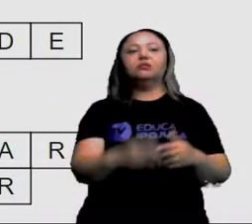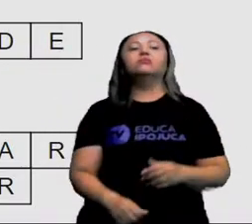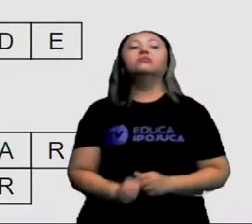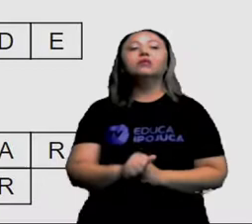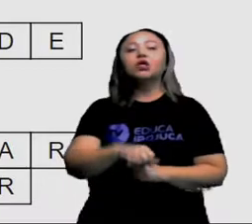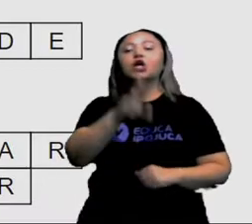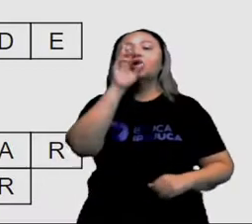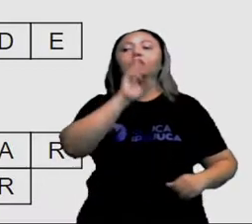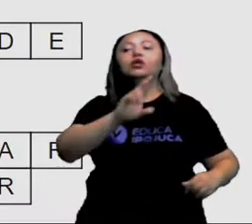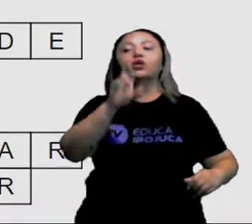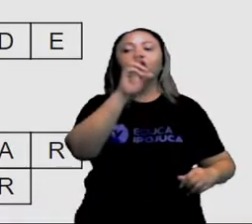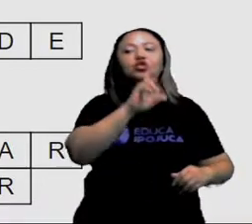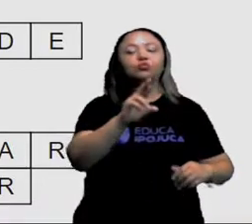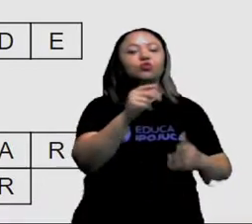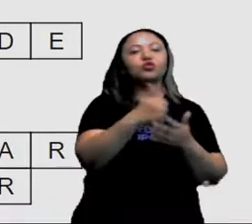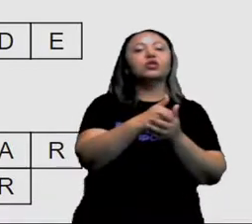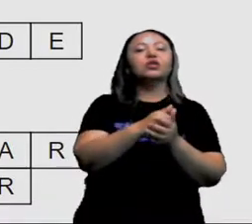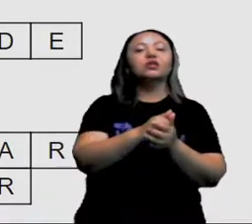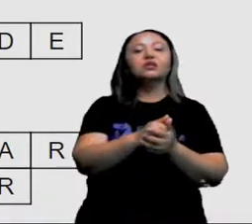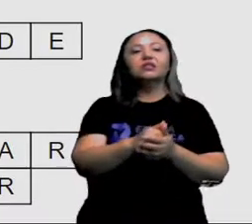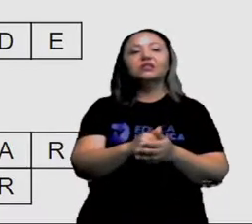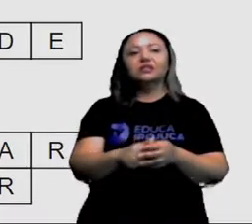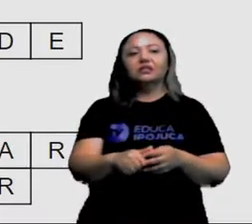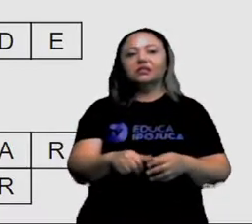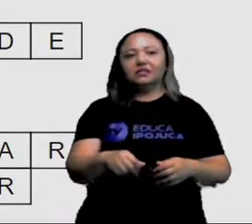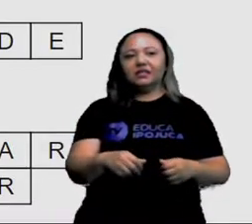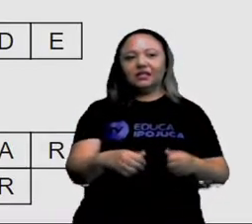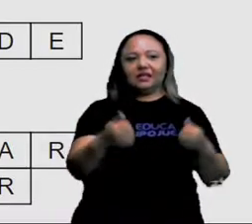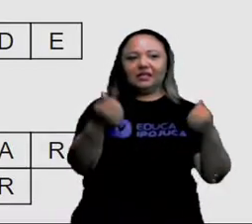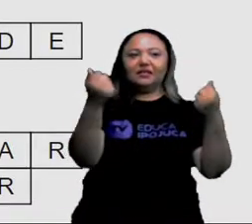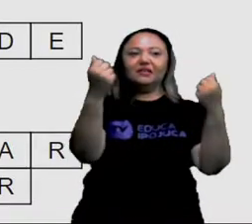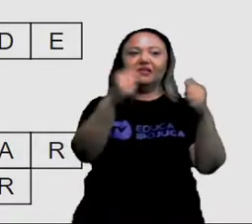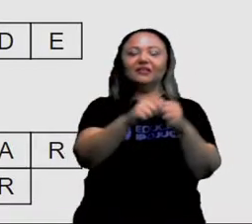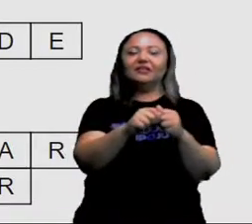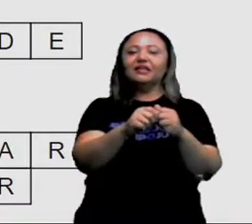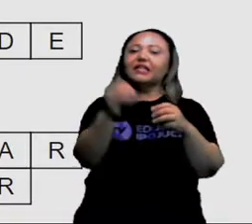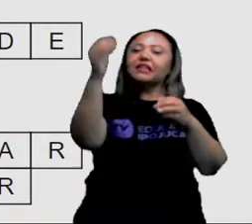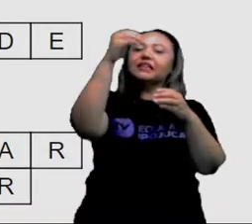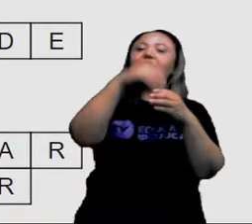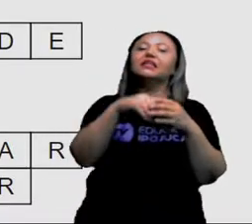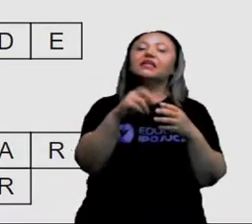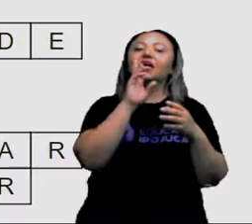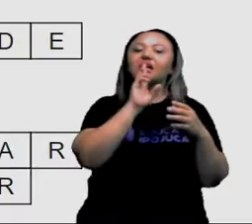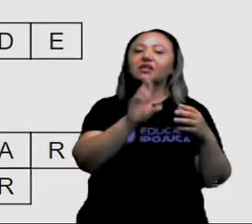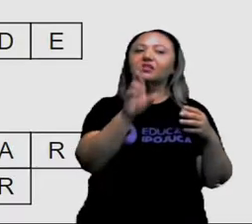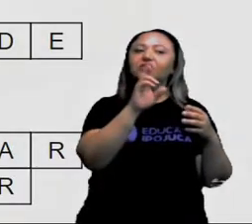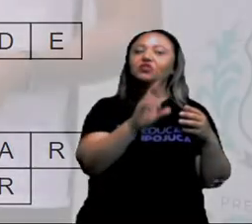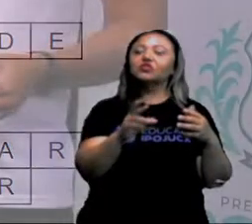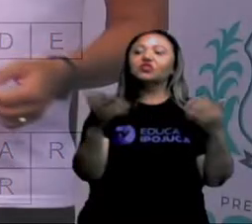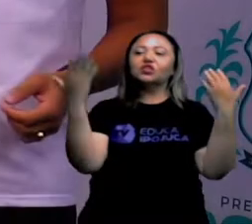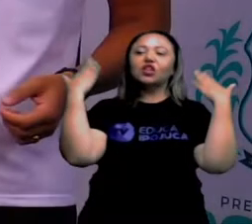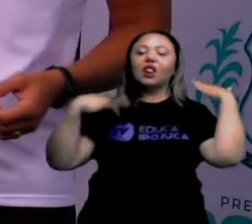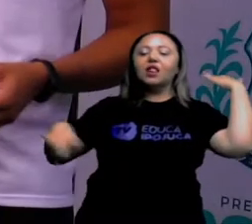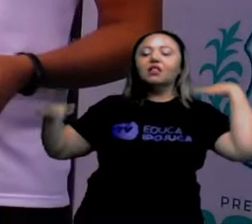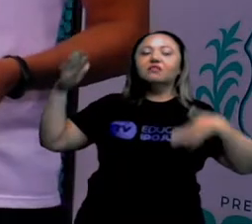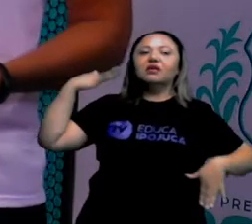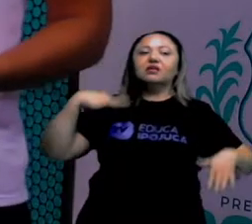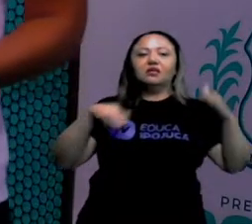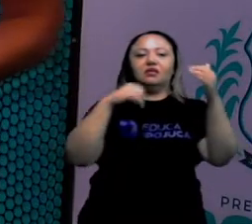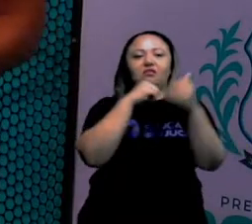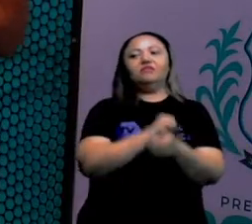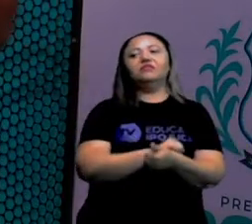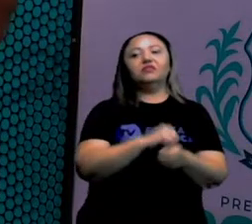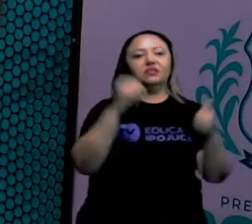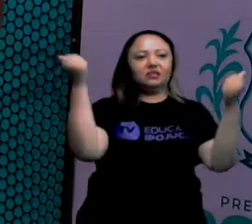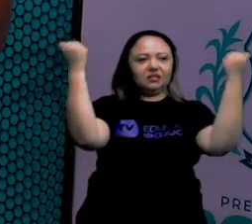atividade realizada por prazer, que é a prática da ginástica no contexto do lazer, no contexto da diversão.